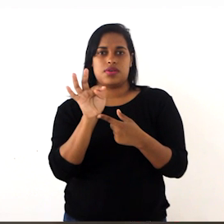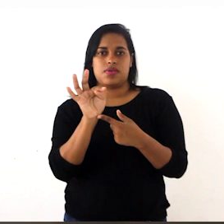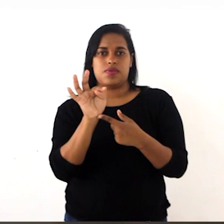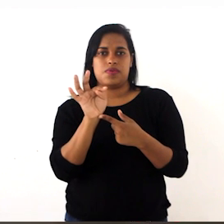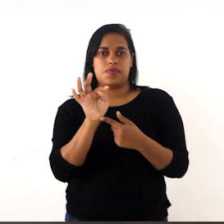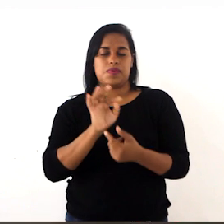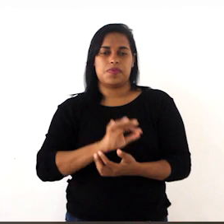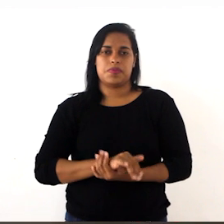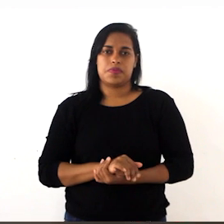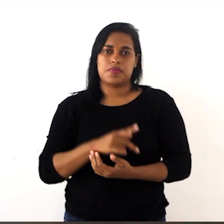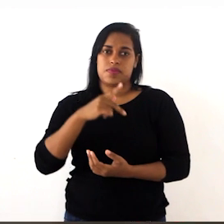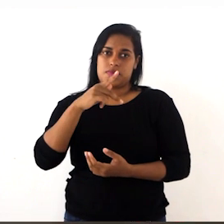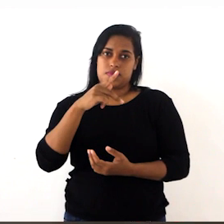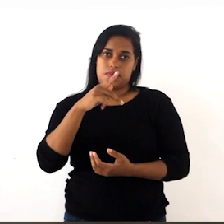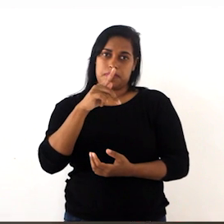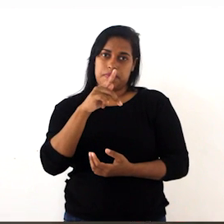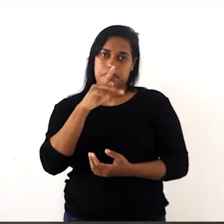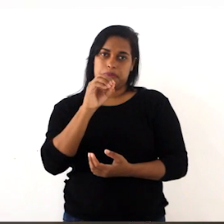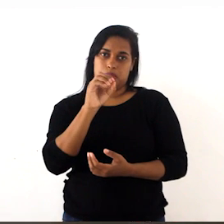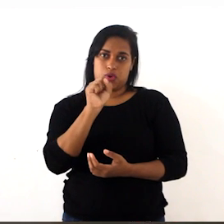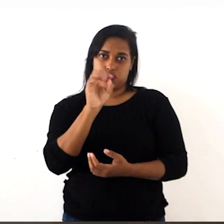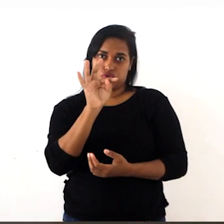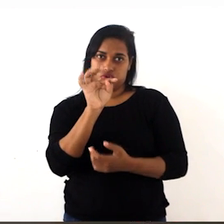post para get.